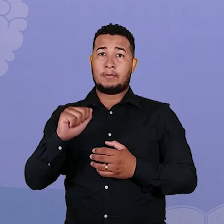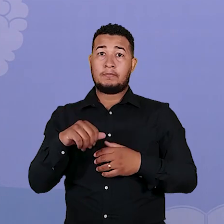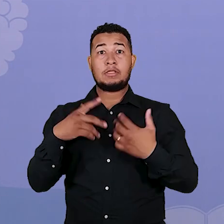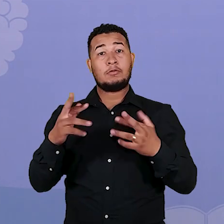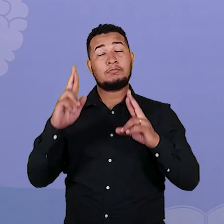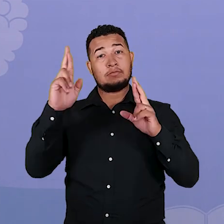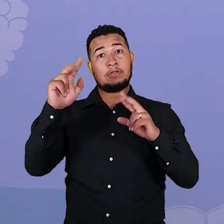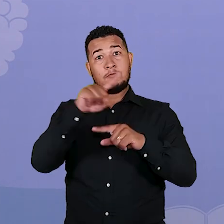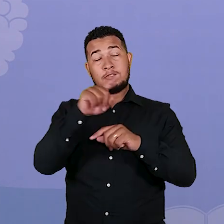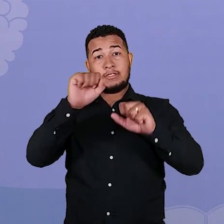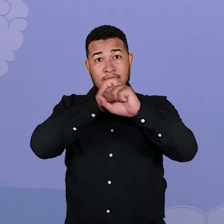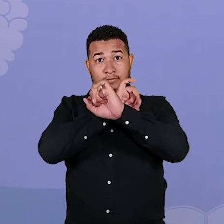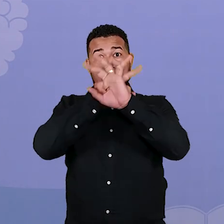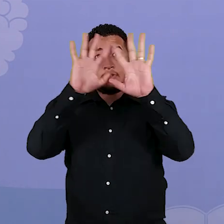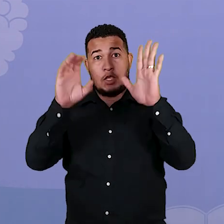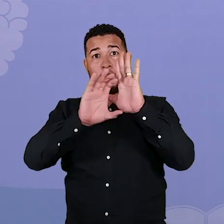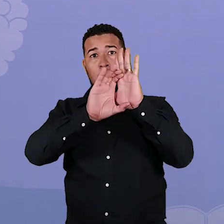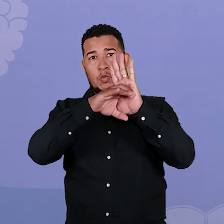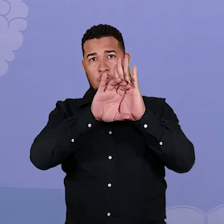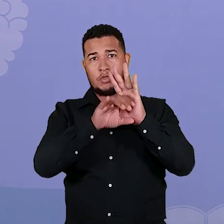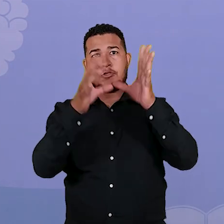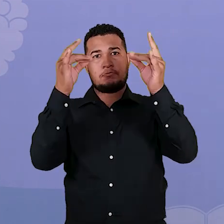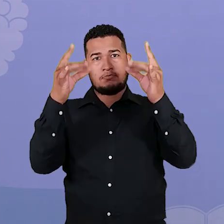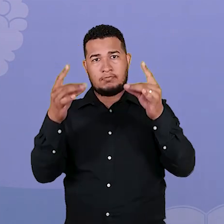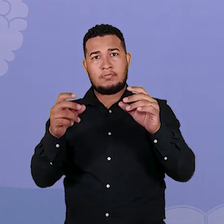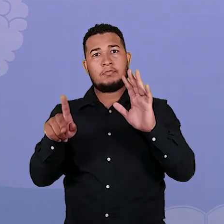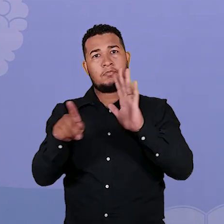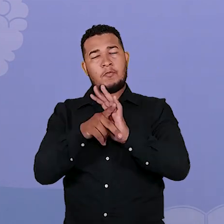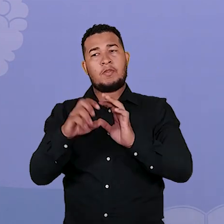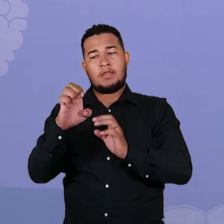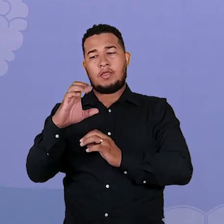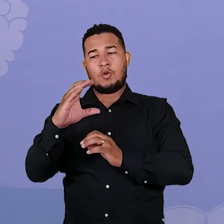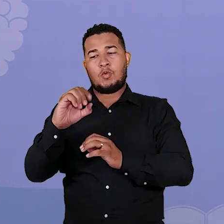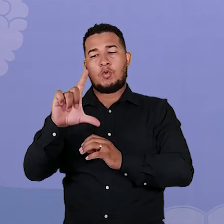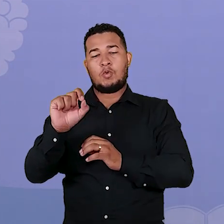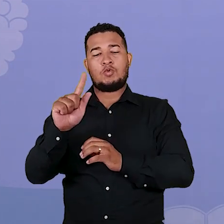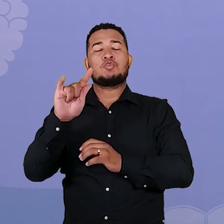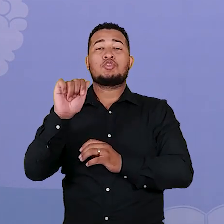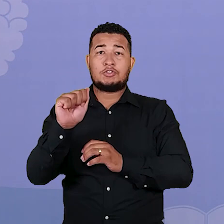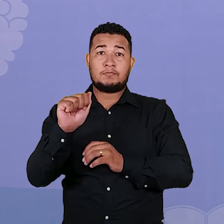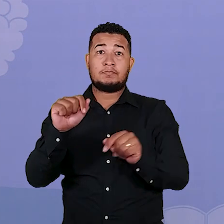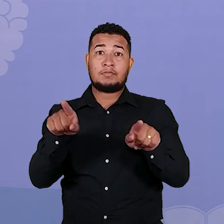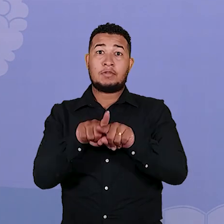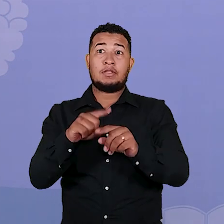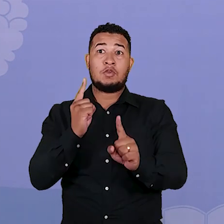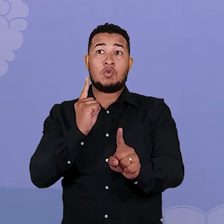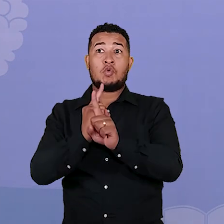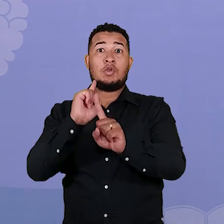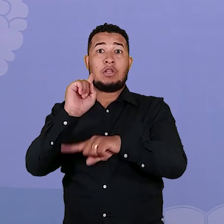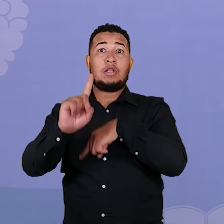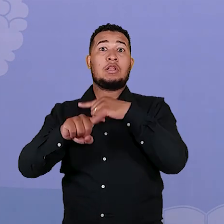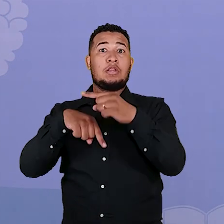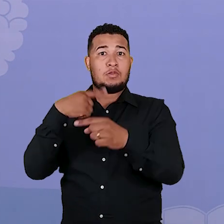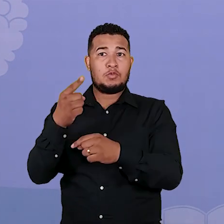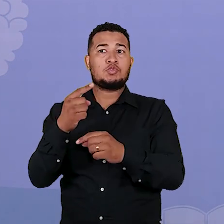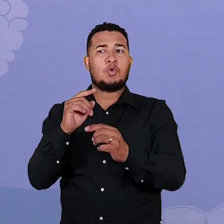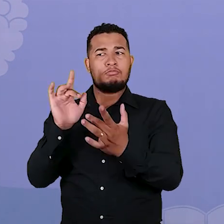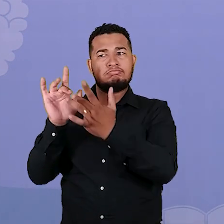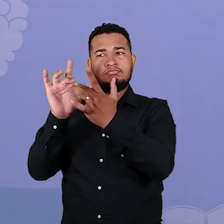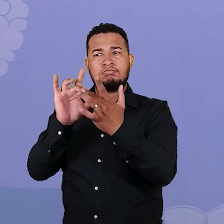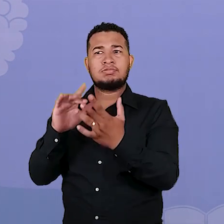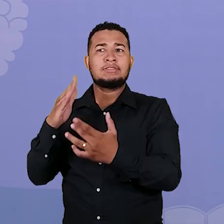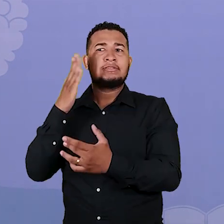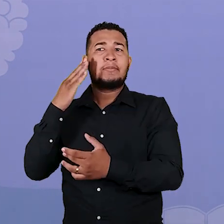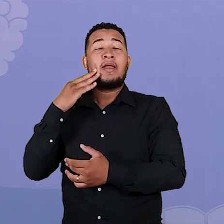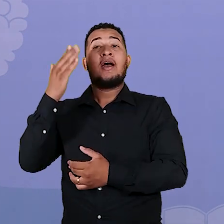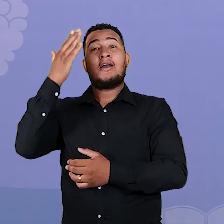isso. Espero que eu tenha esclarecido para vocês esses conceitos de ecologia, né? E que a próxima vez que vocês